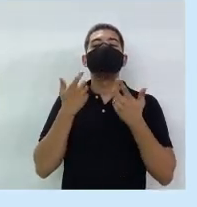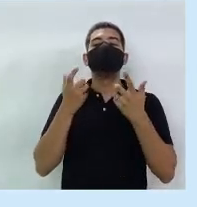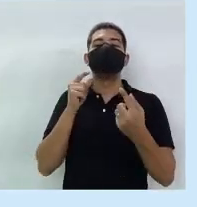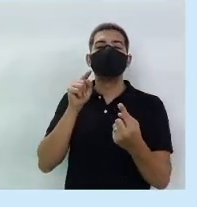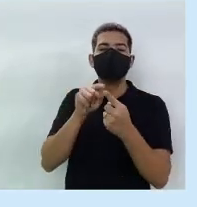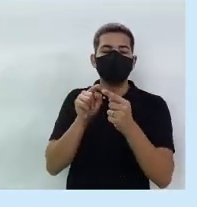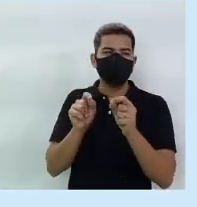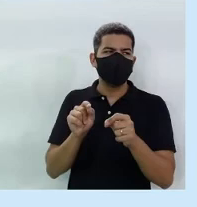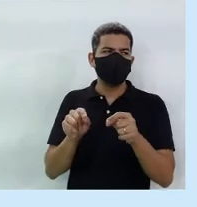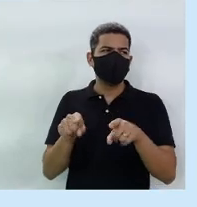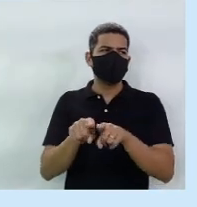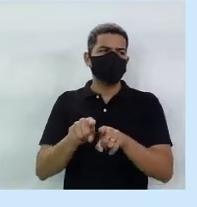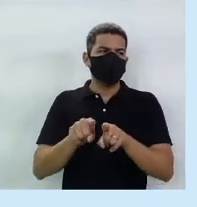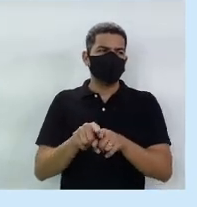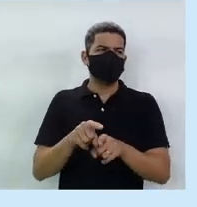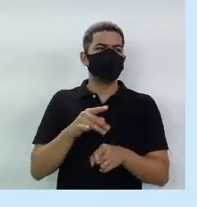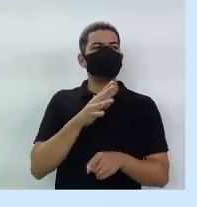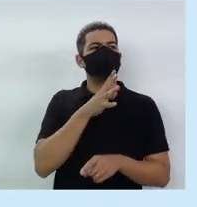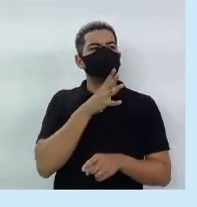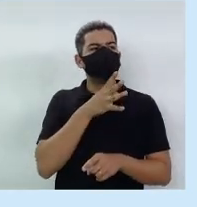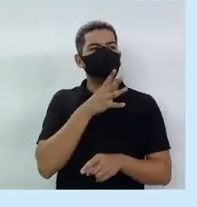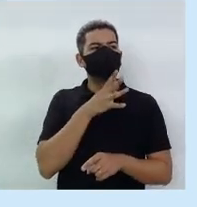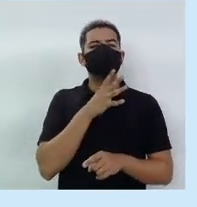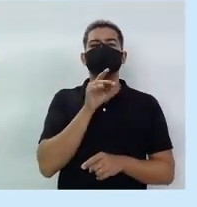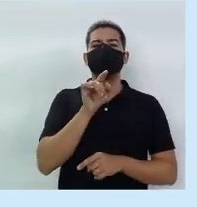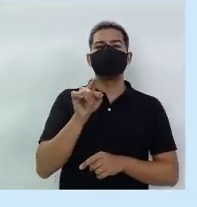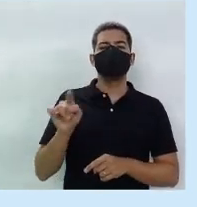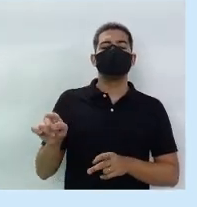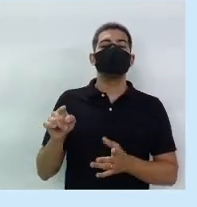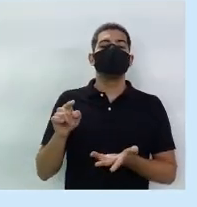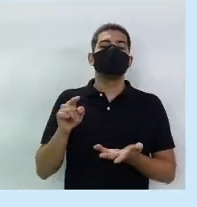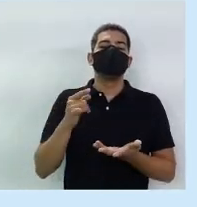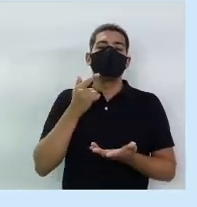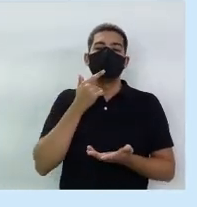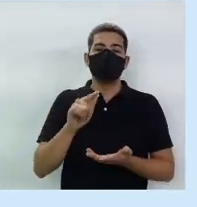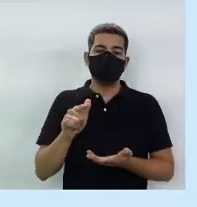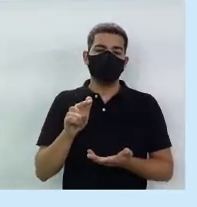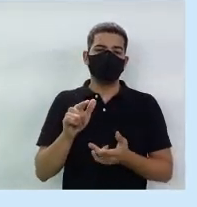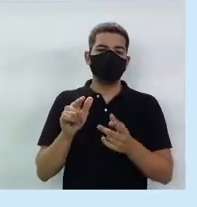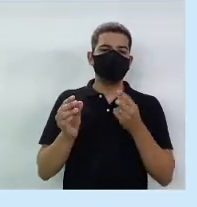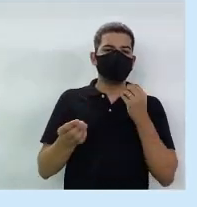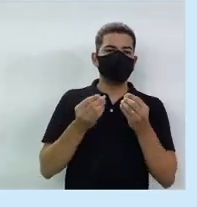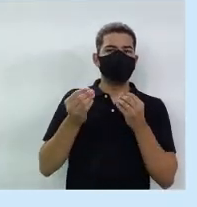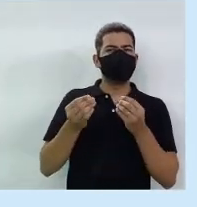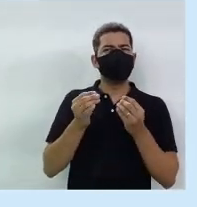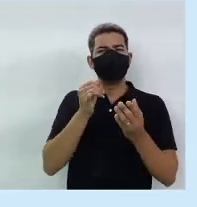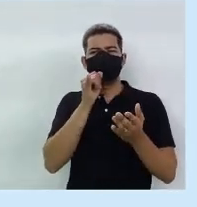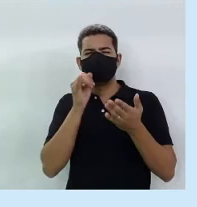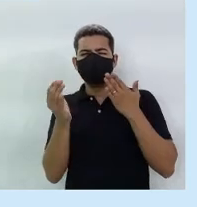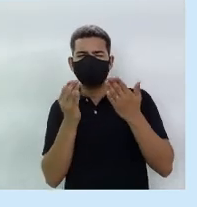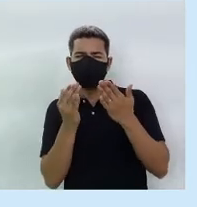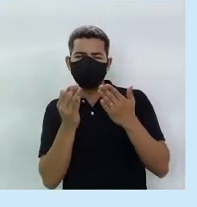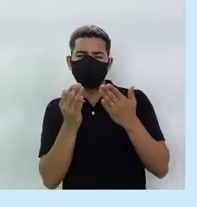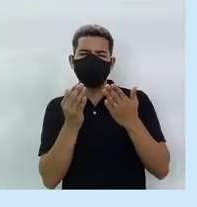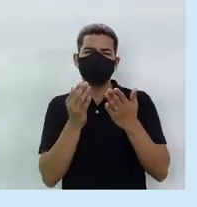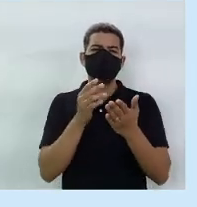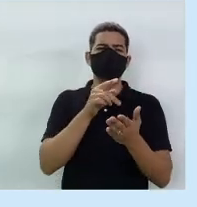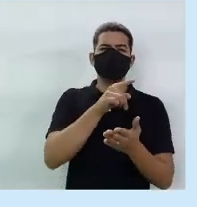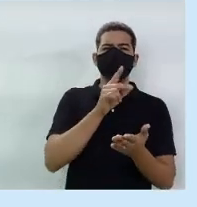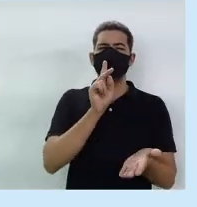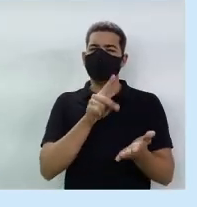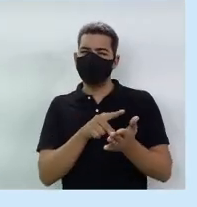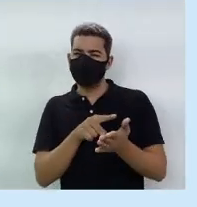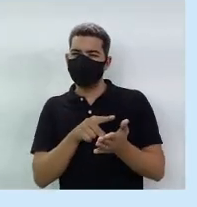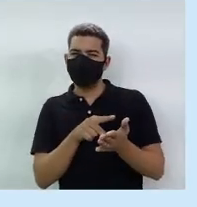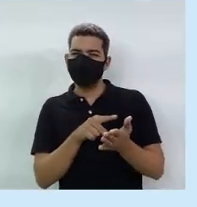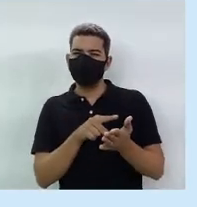intencionalidade e conhecer o que é a linguagem denotativa e a linguagem conotativa. Denotar, sentido real.